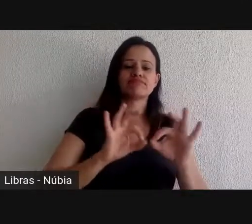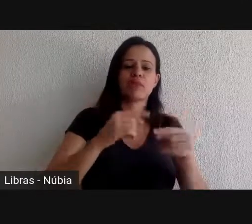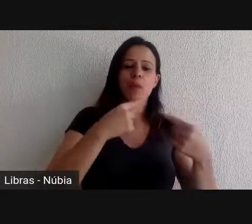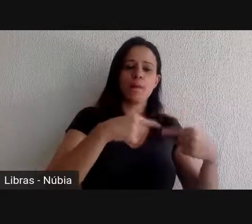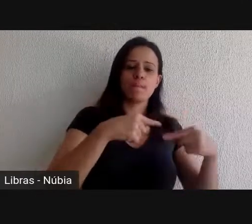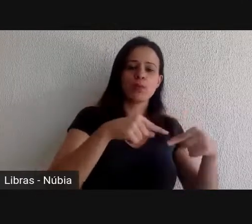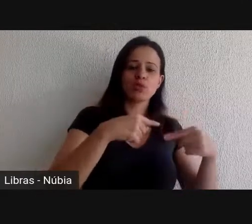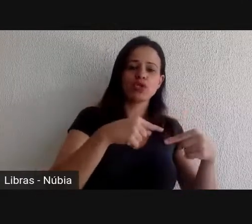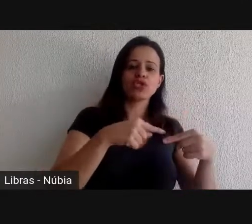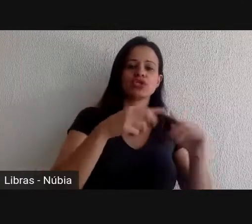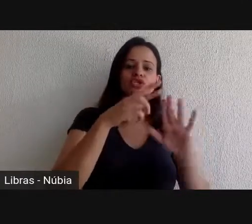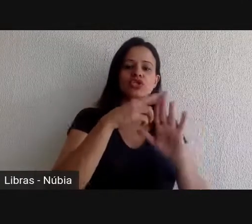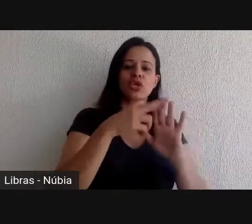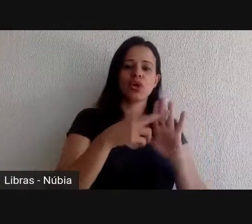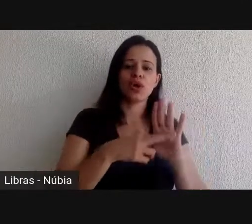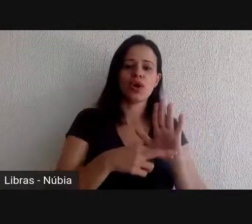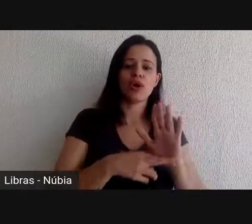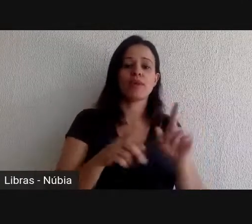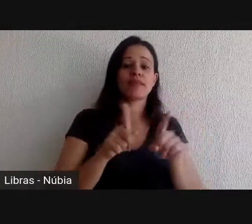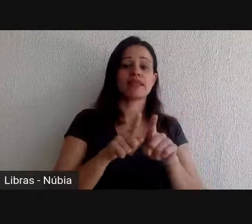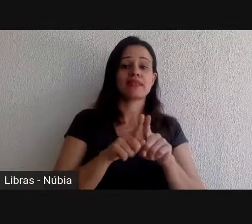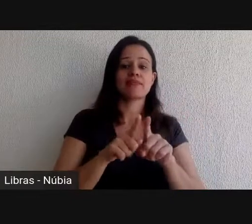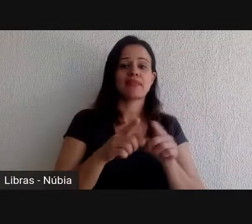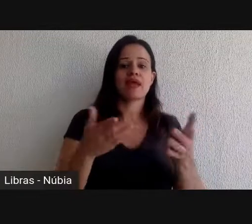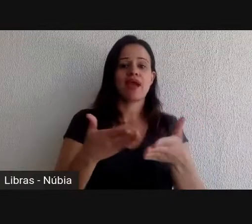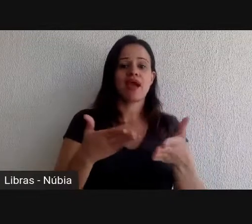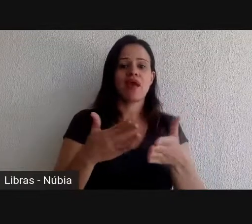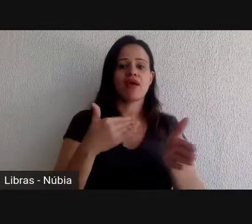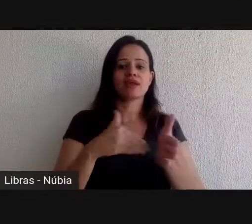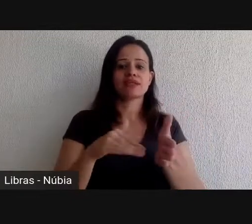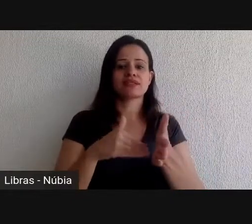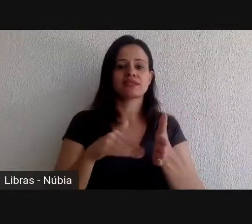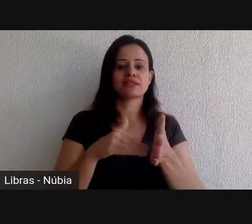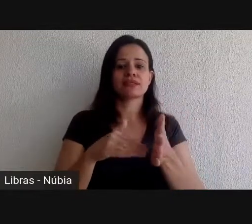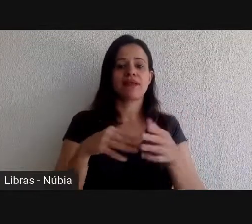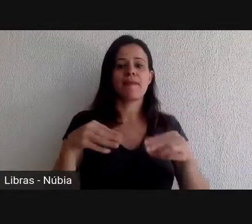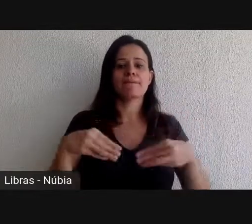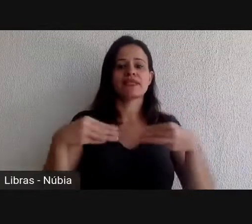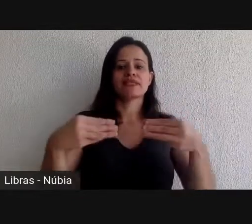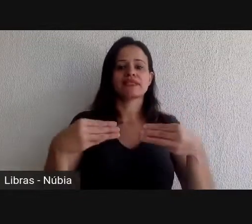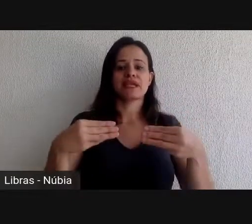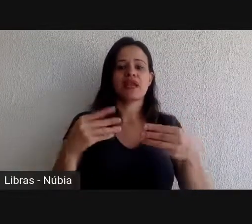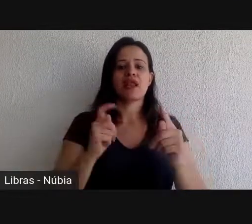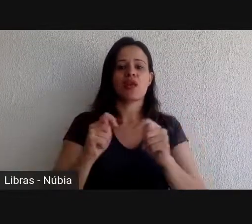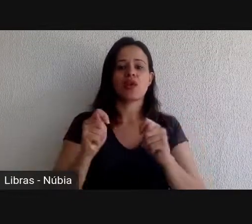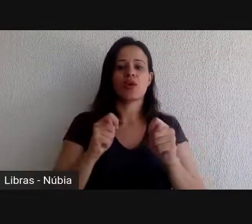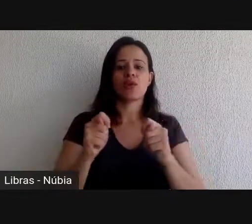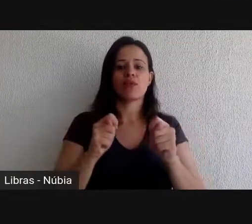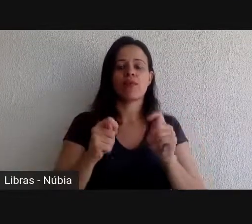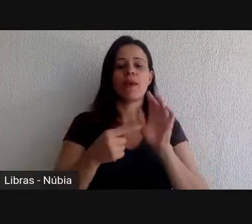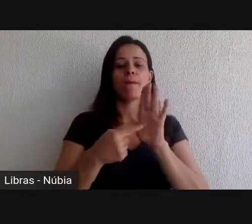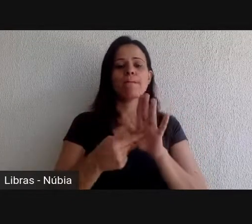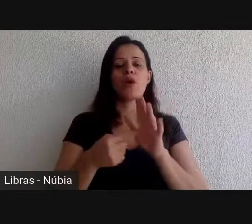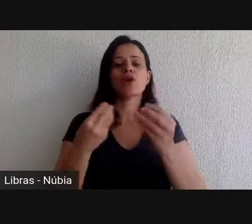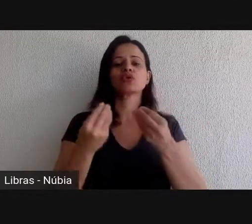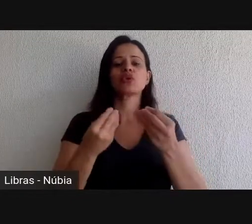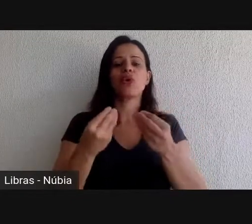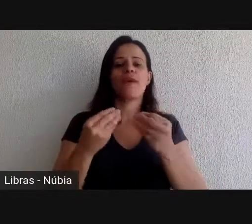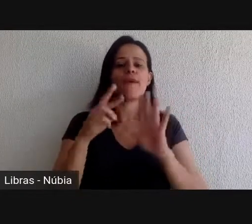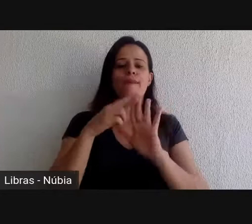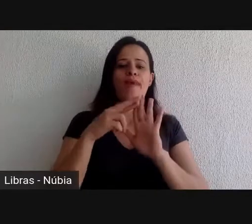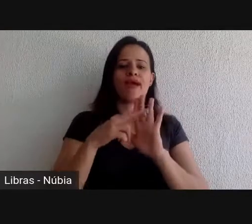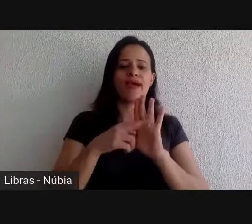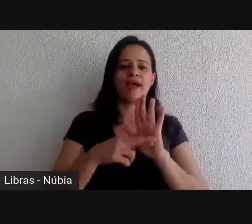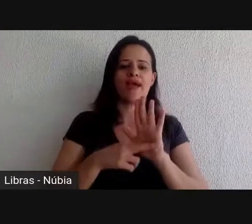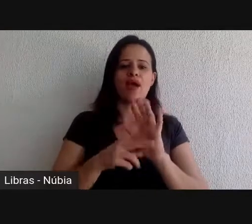e das normas, como também agora na Secretaria de Apoio ao Licenciamento, no Ministério da Economia, aplicando essas regras. E